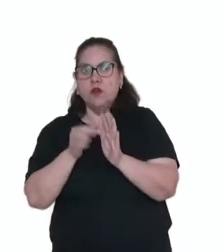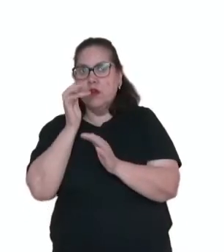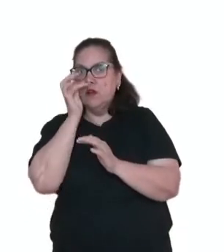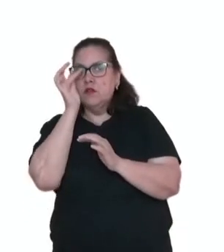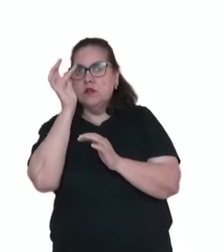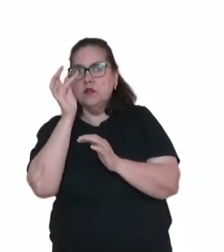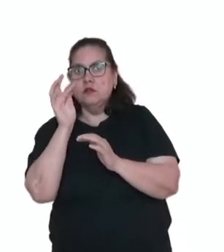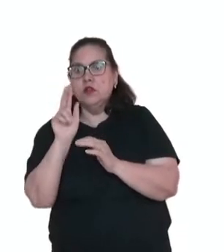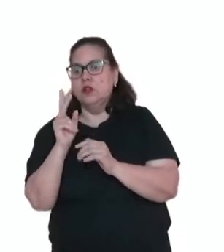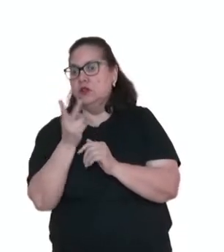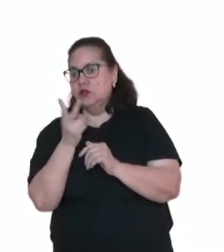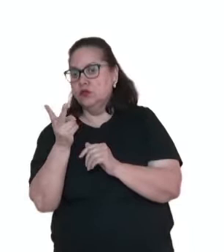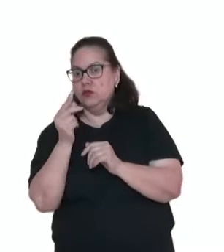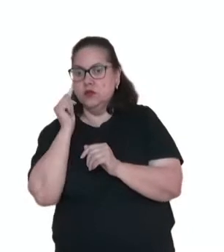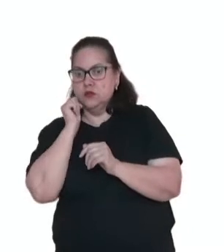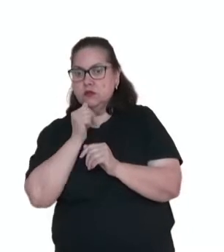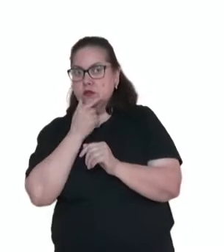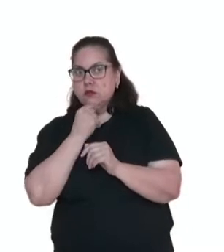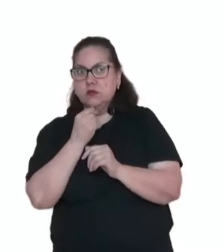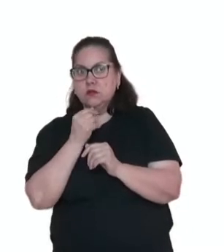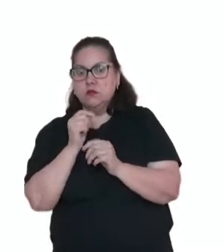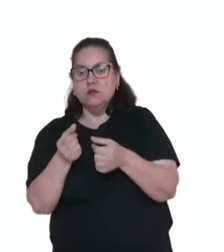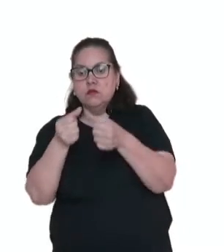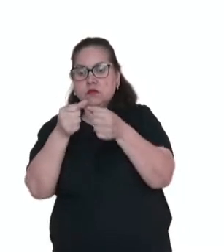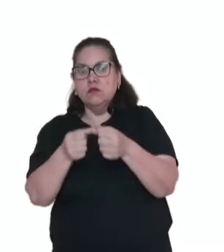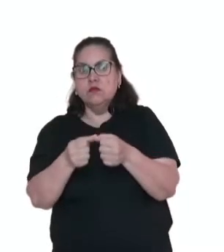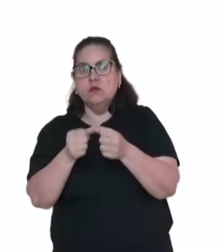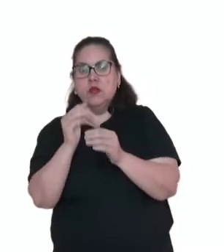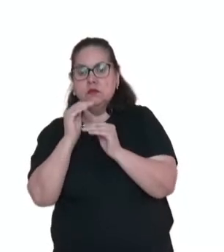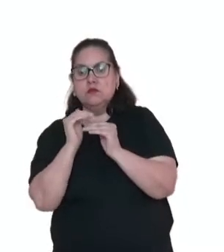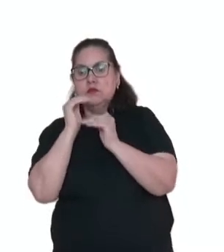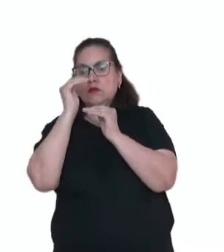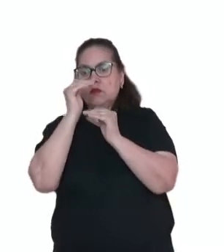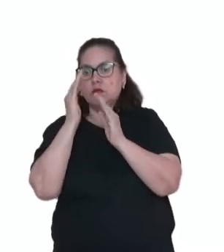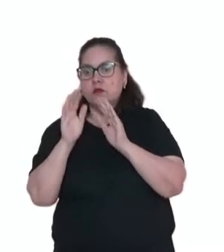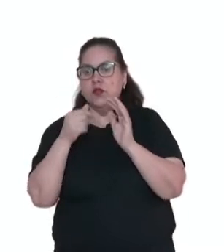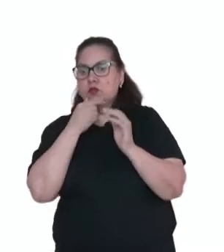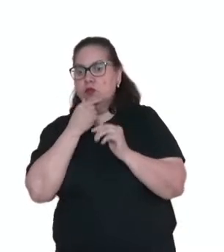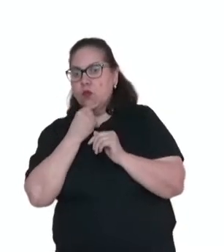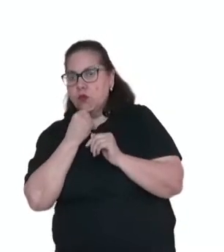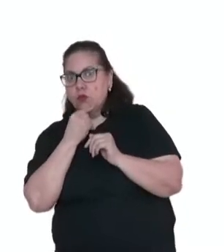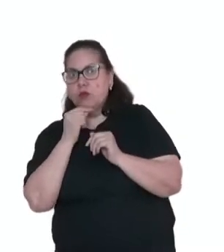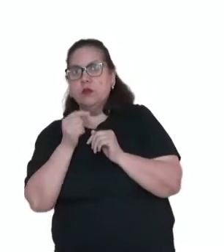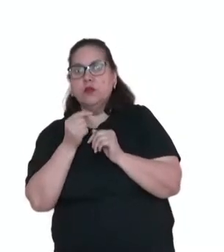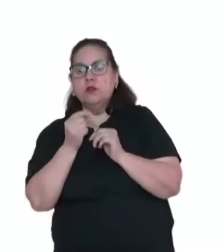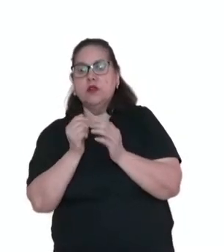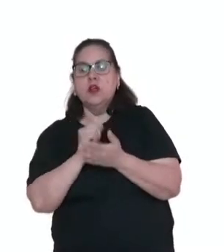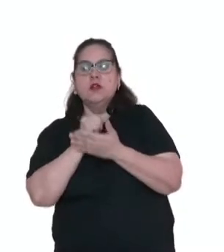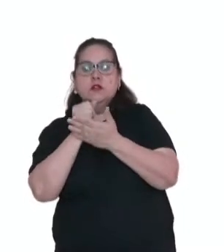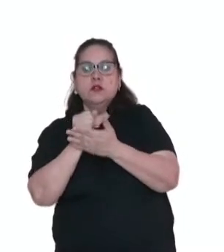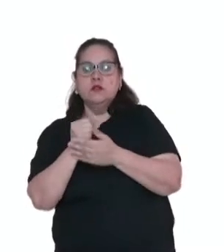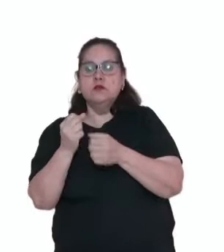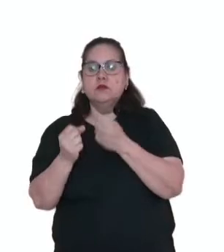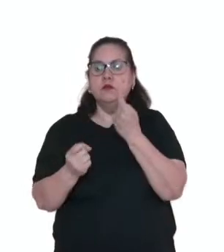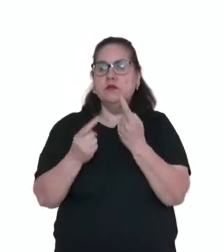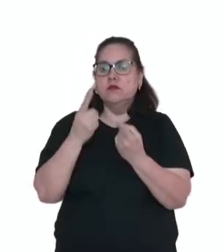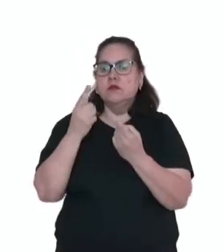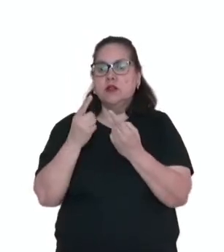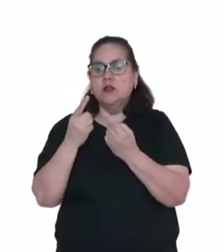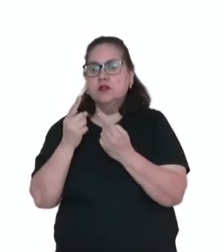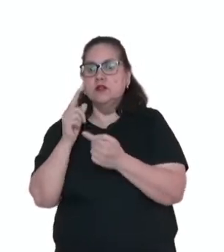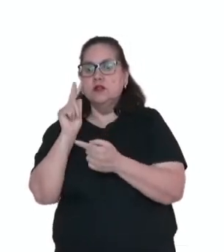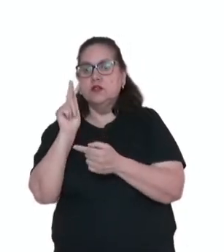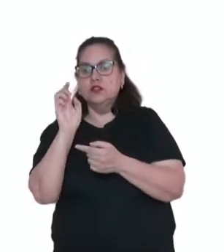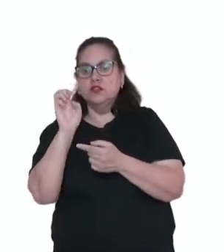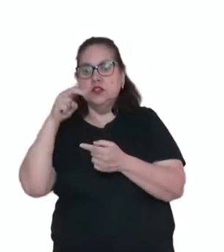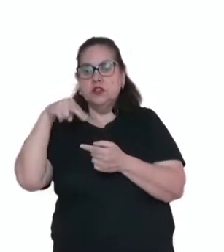que é hermafrodita, é o hibisco, tá? A posição do estigma está mais elevada em relação à masculina e vai contribuir para a variabilidade genética.